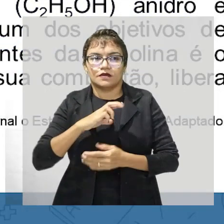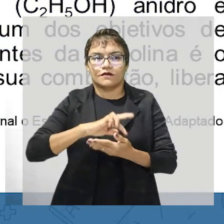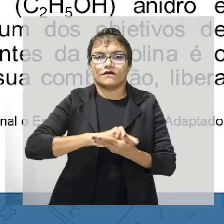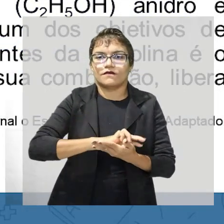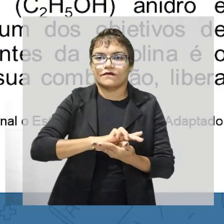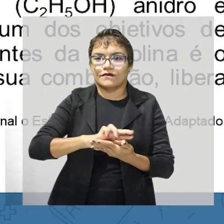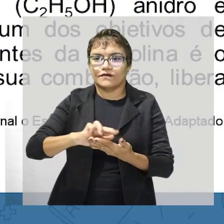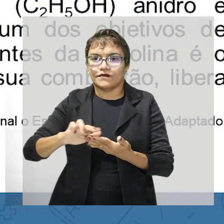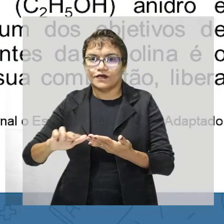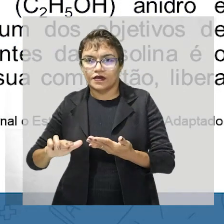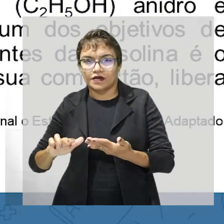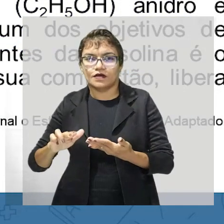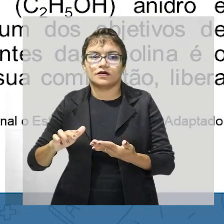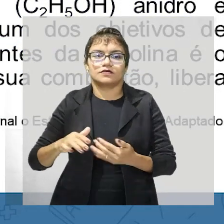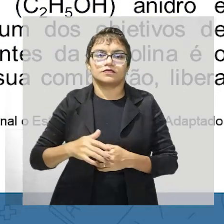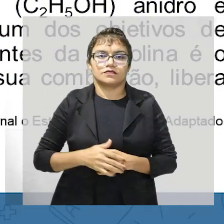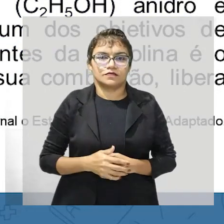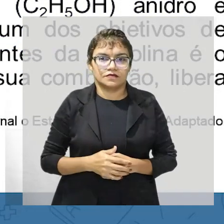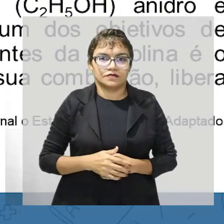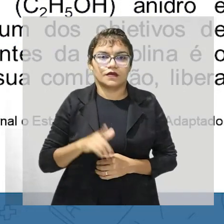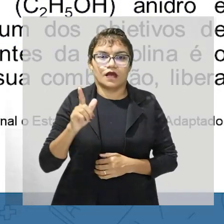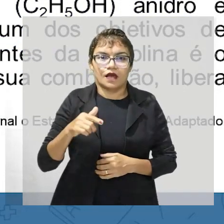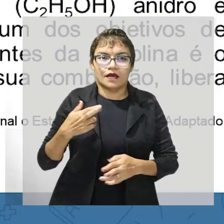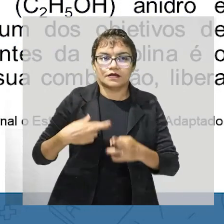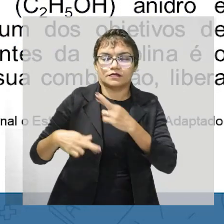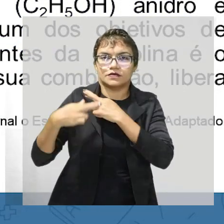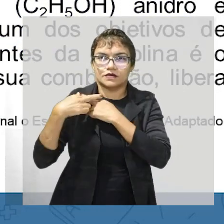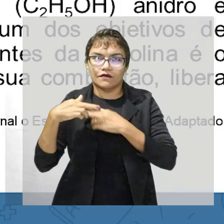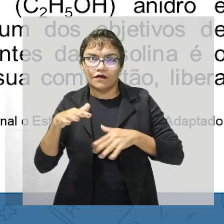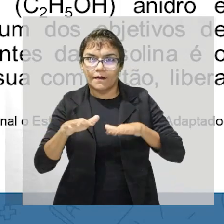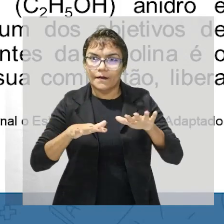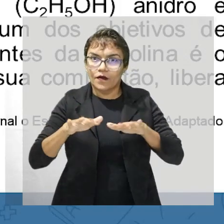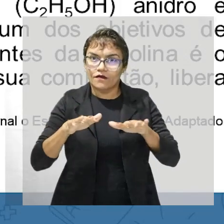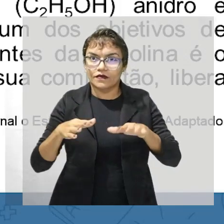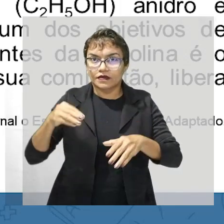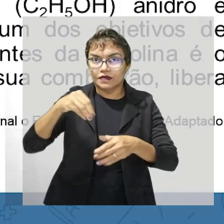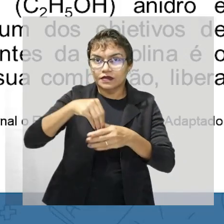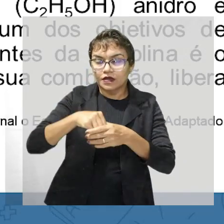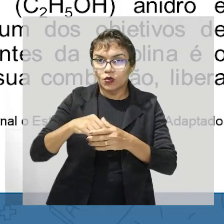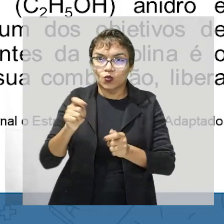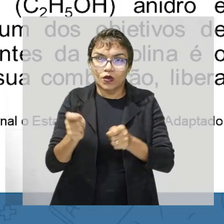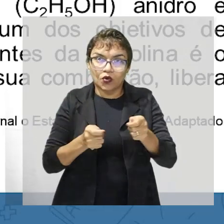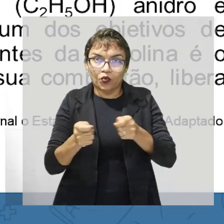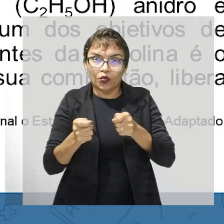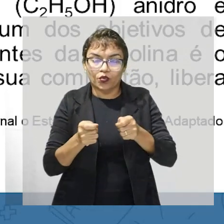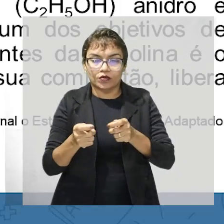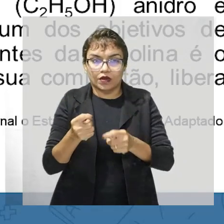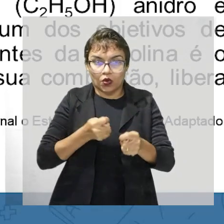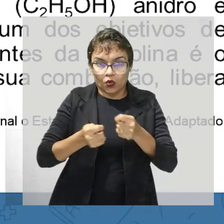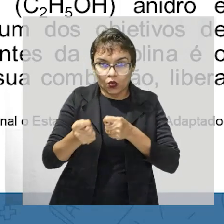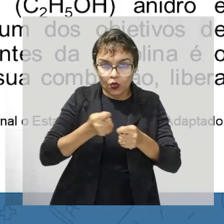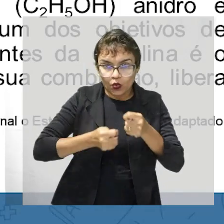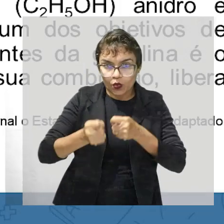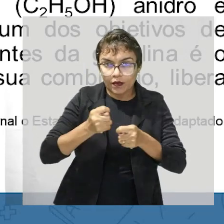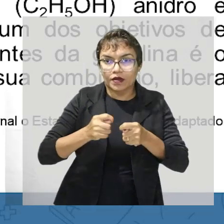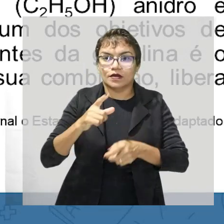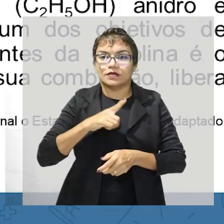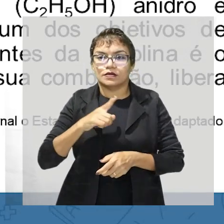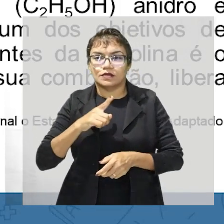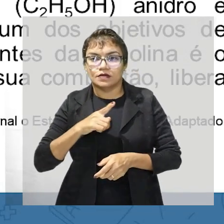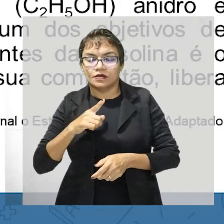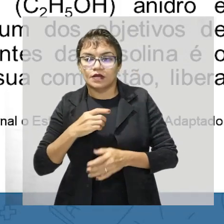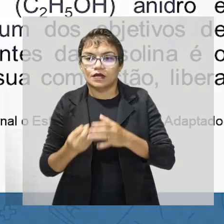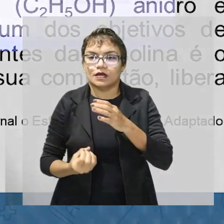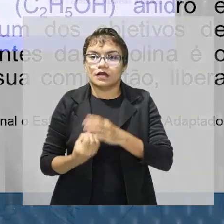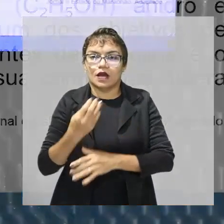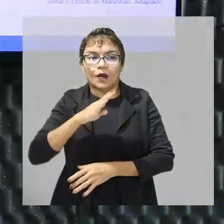considerada uma das principais responsáveis pela movimentação interna da economia, gerando bilhões de dólares,